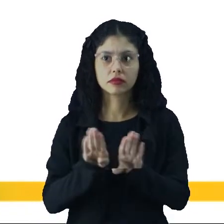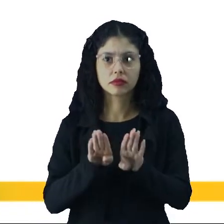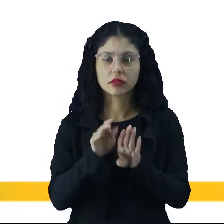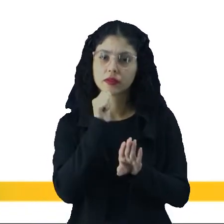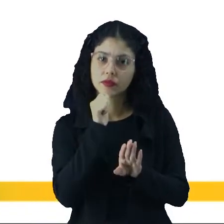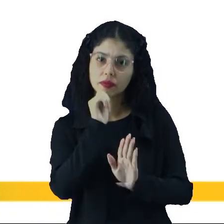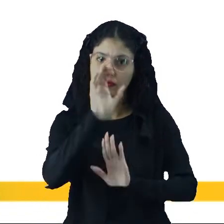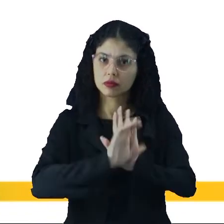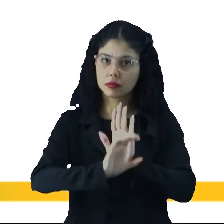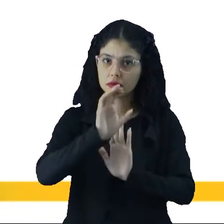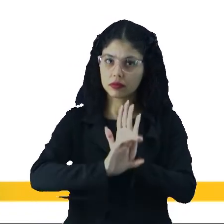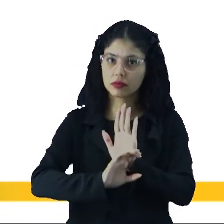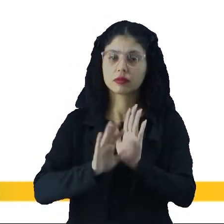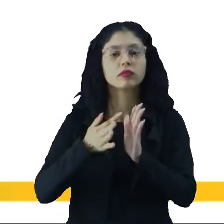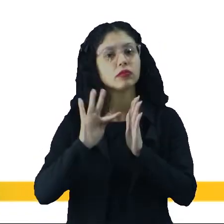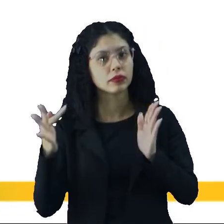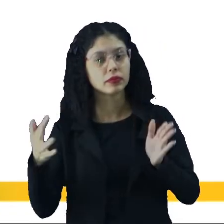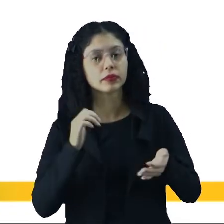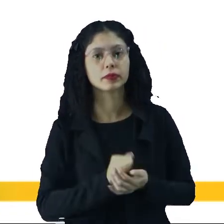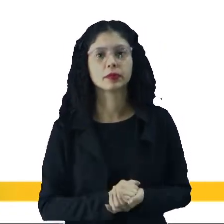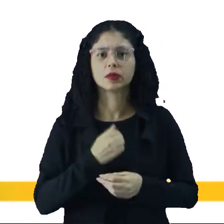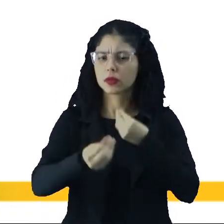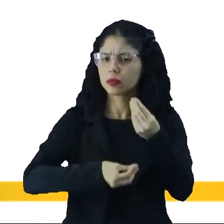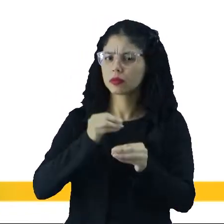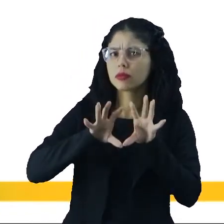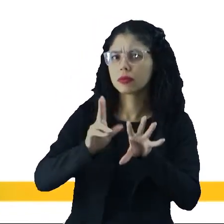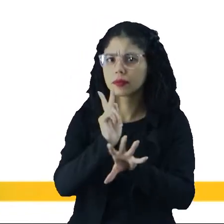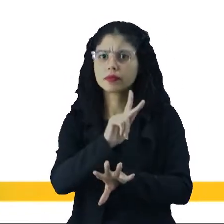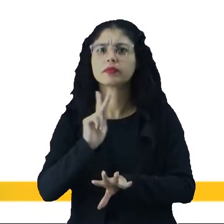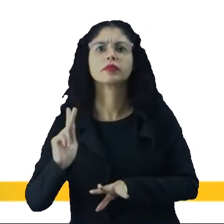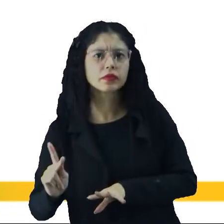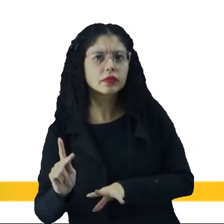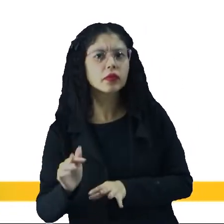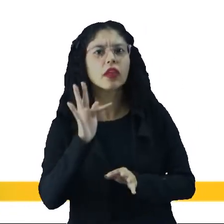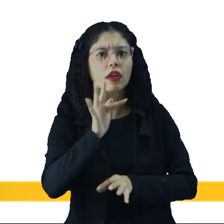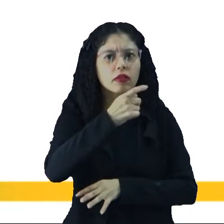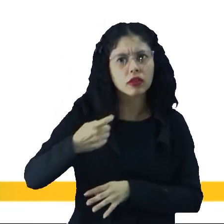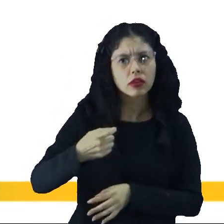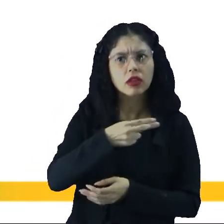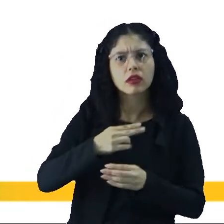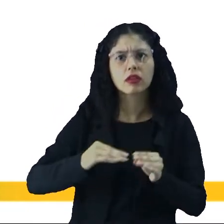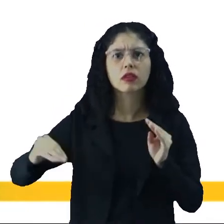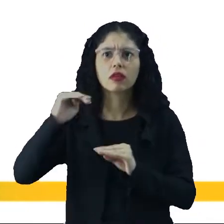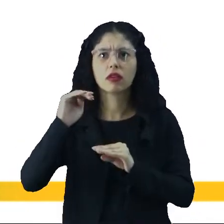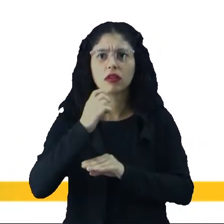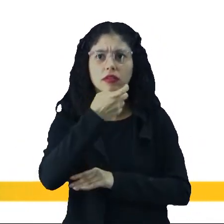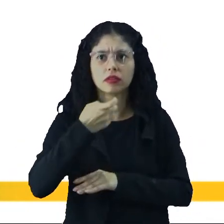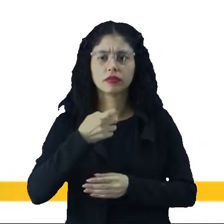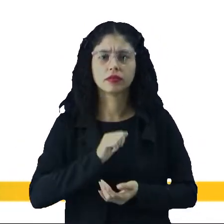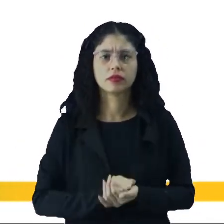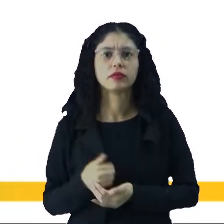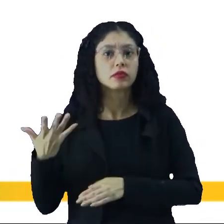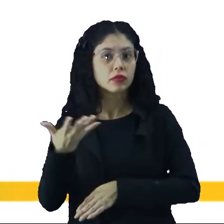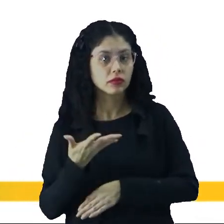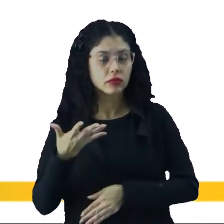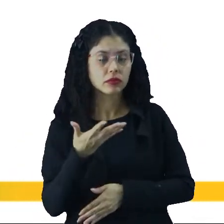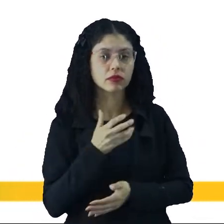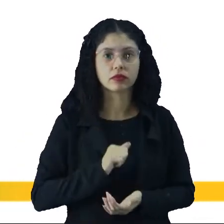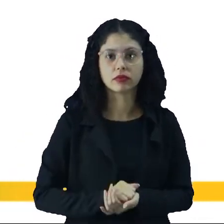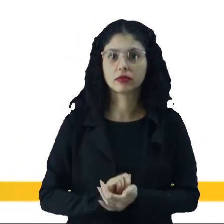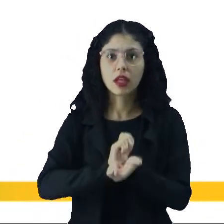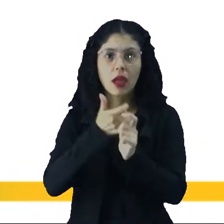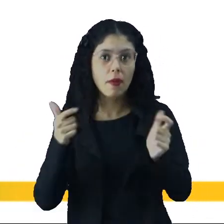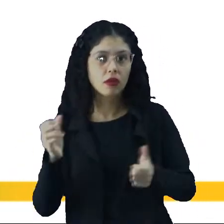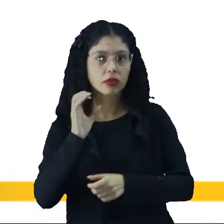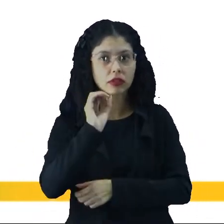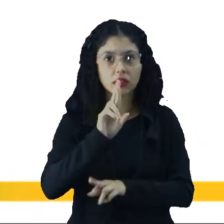ao conceito de função. Como assim, professor? F de x igual a 4 elevado a x, ó. A base é